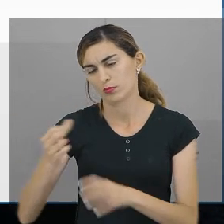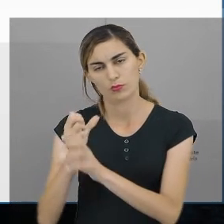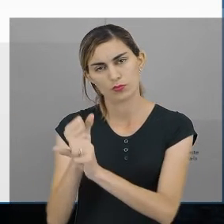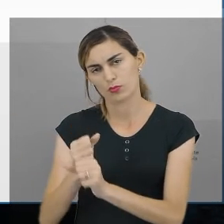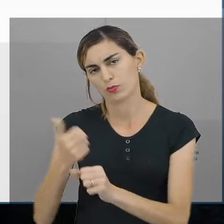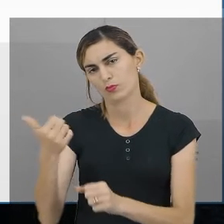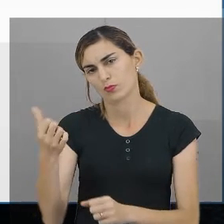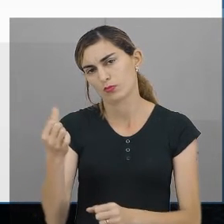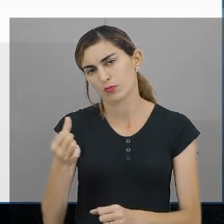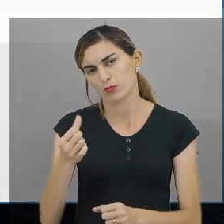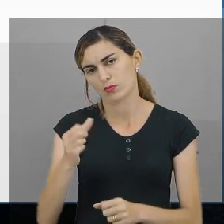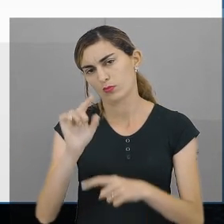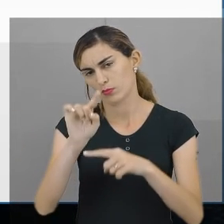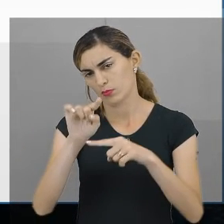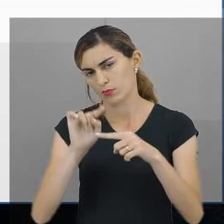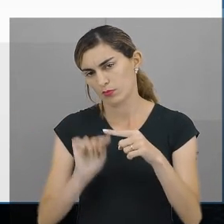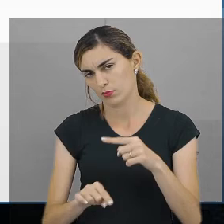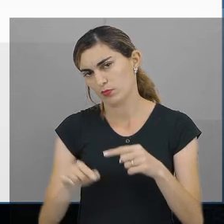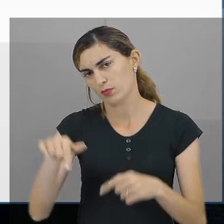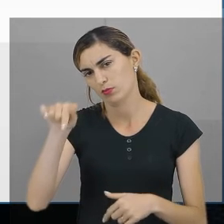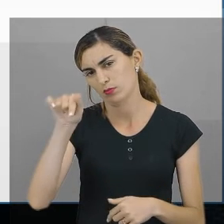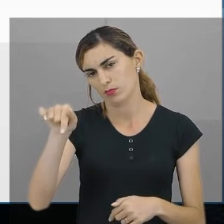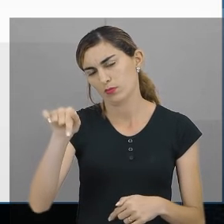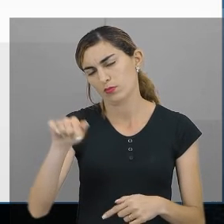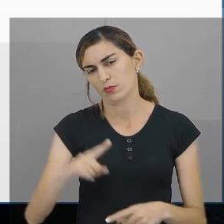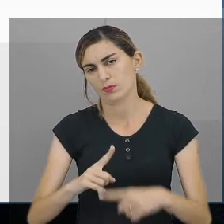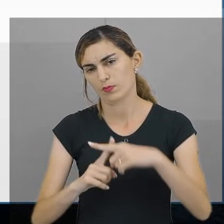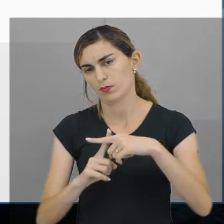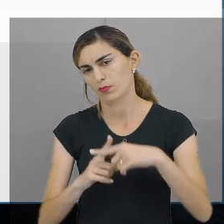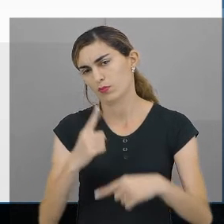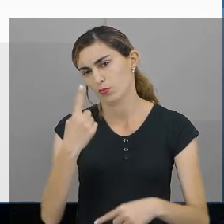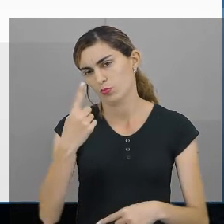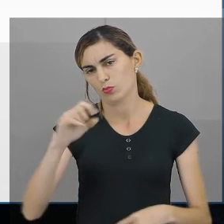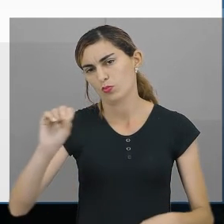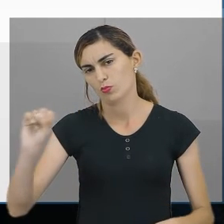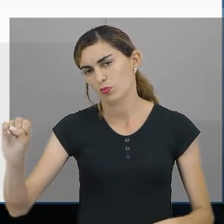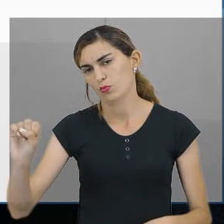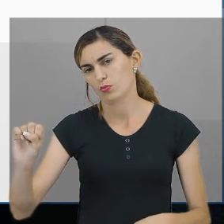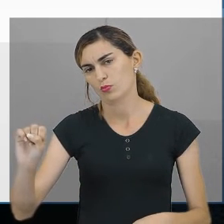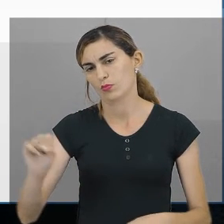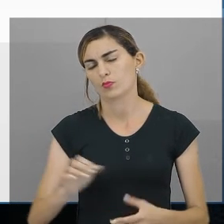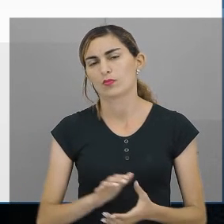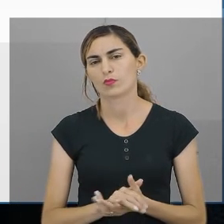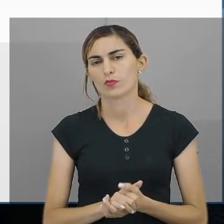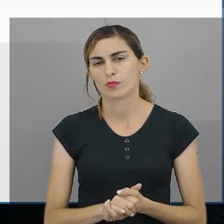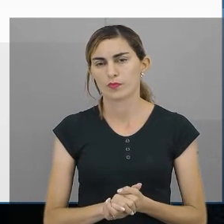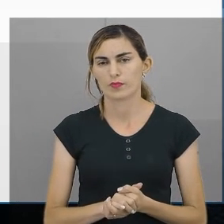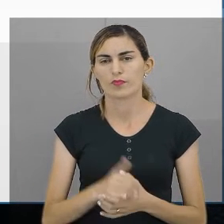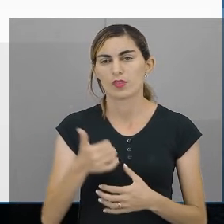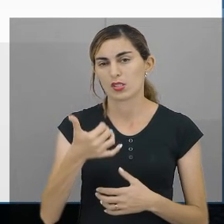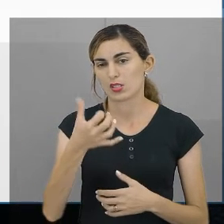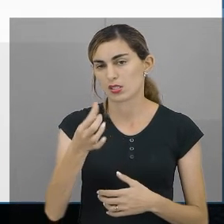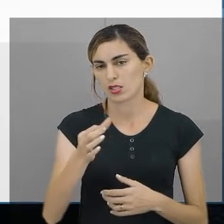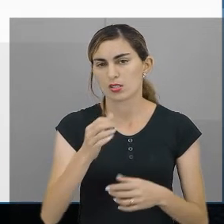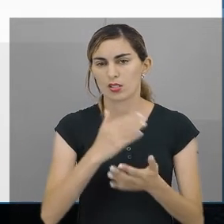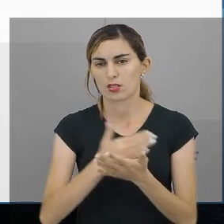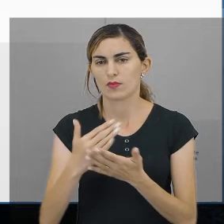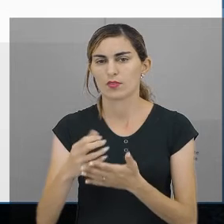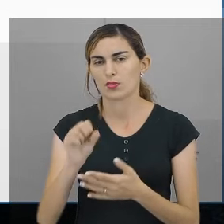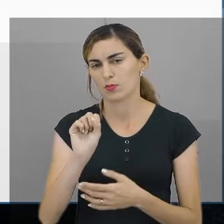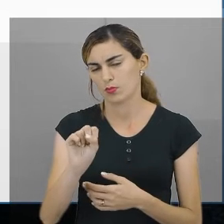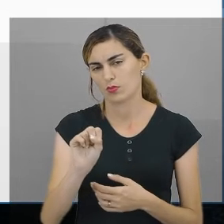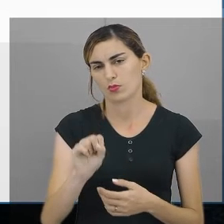Dividido por 7 mais 1, 8. 16 dividido por 8, 2. Viu como é